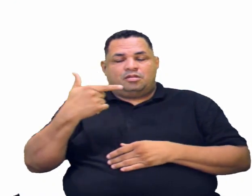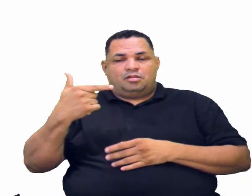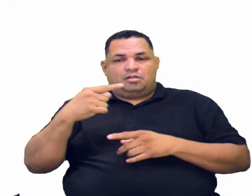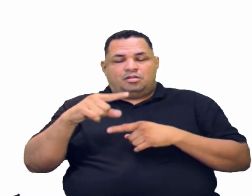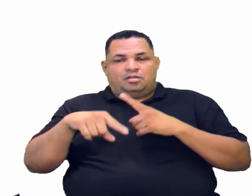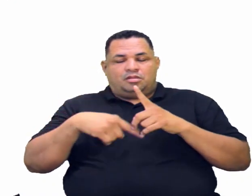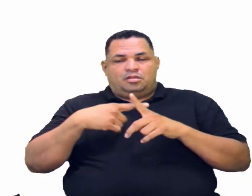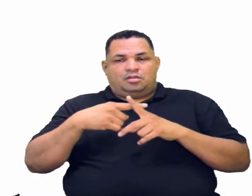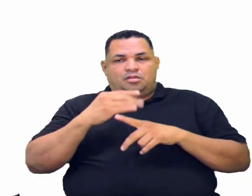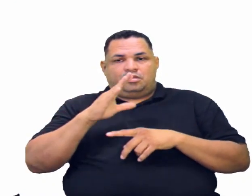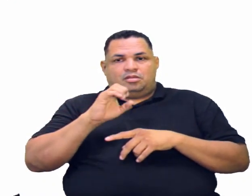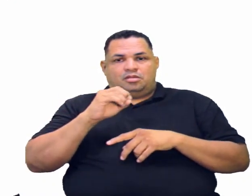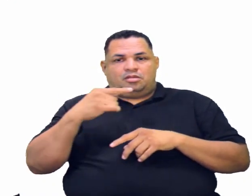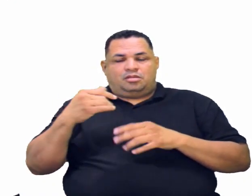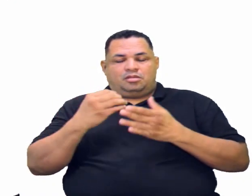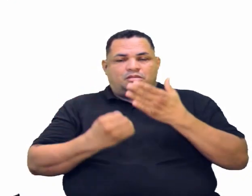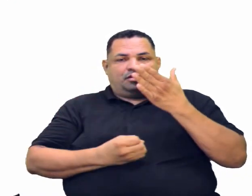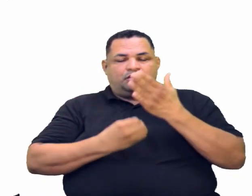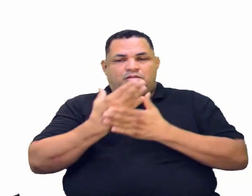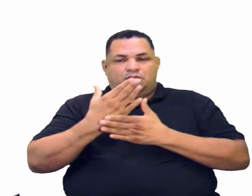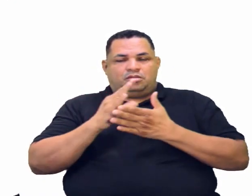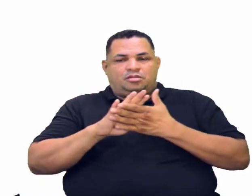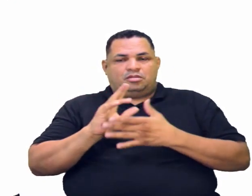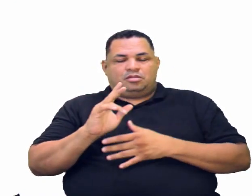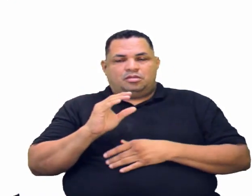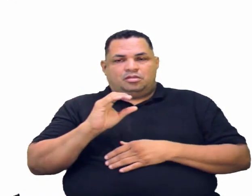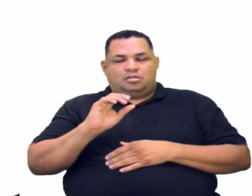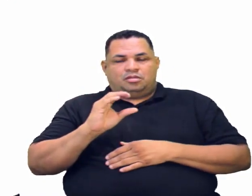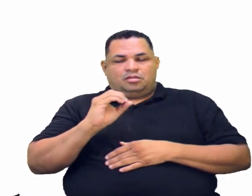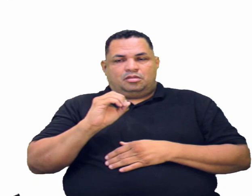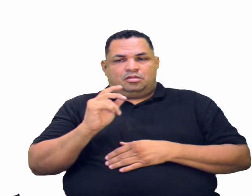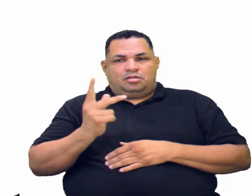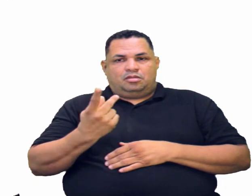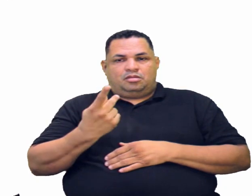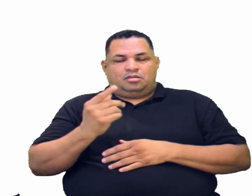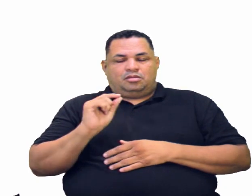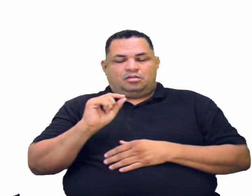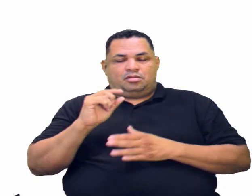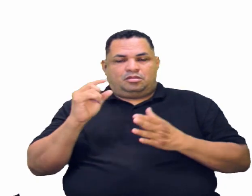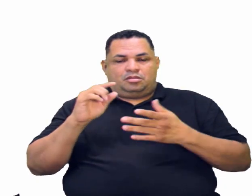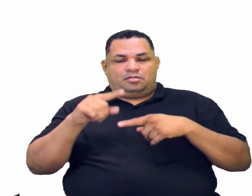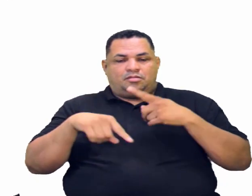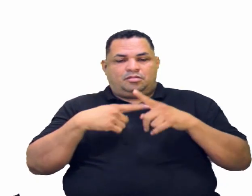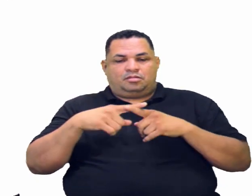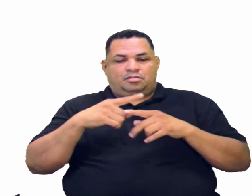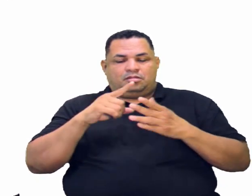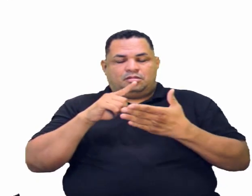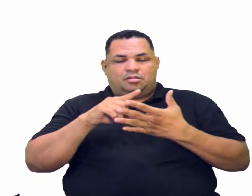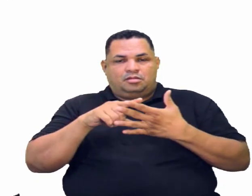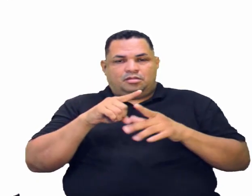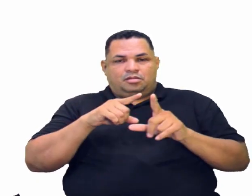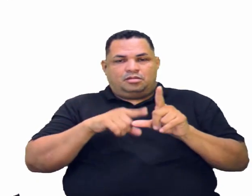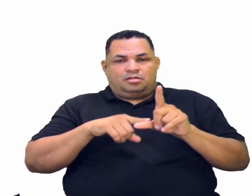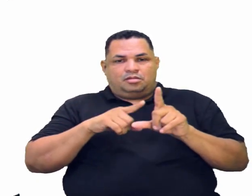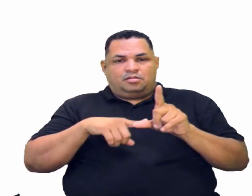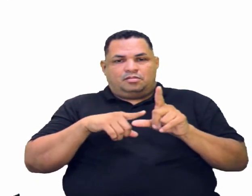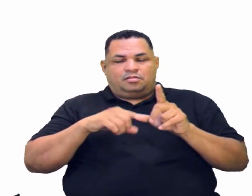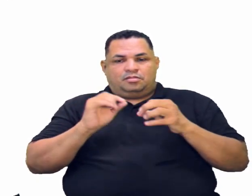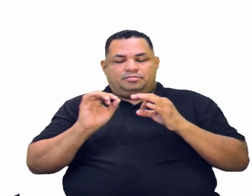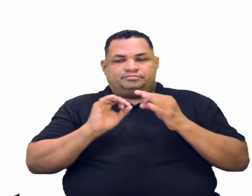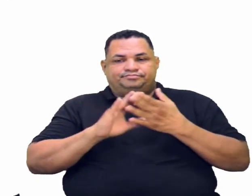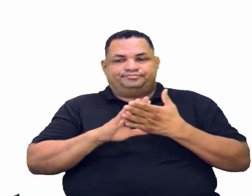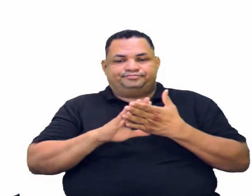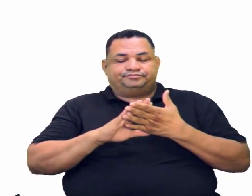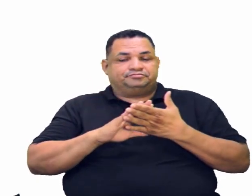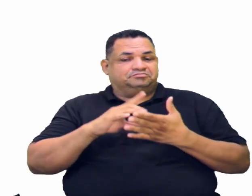hidrogênio veio para o oxigênio, tá aqui, ó, formou uma hidroxila. que mais que se ligou ao carbono? O CH3, tá aqui, ó.